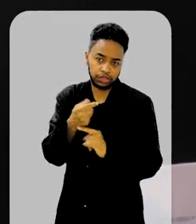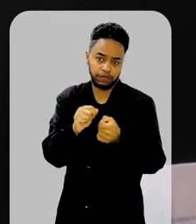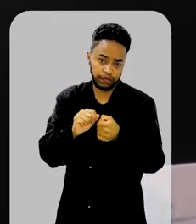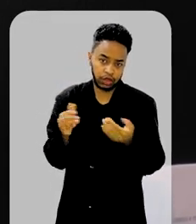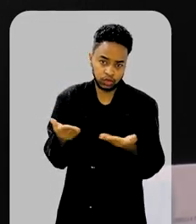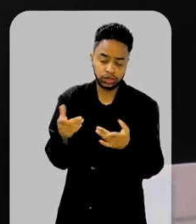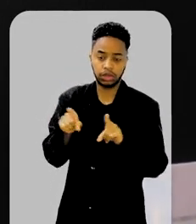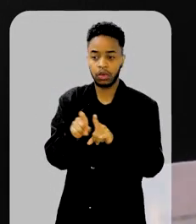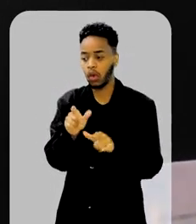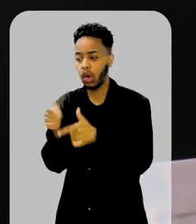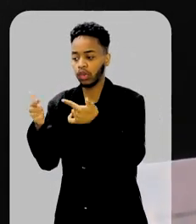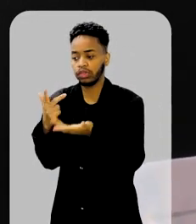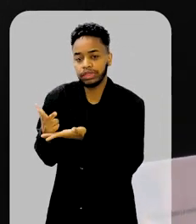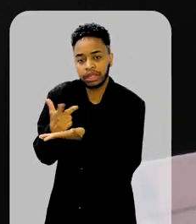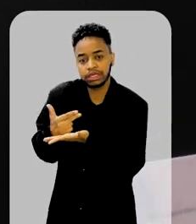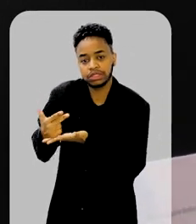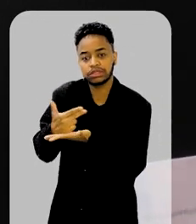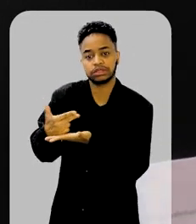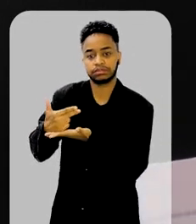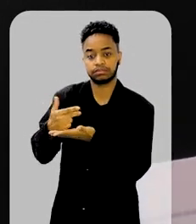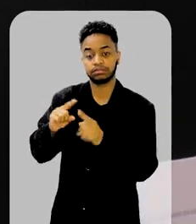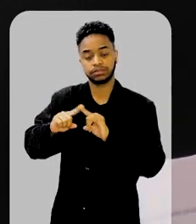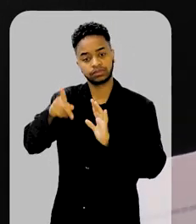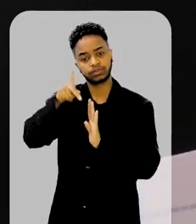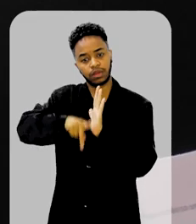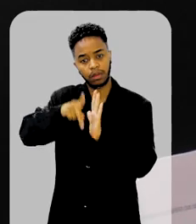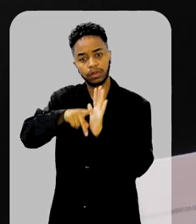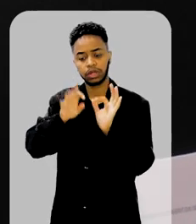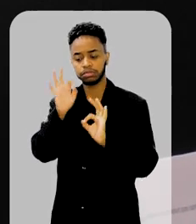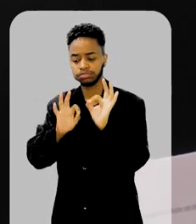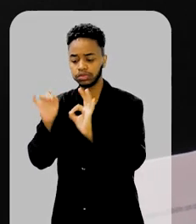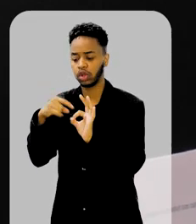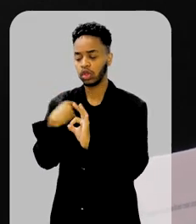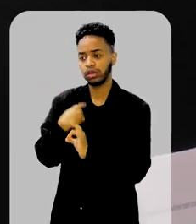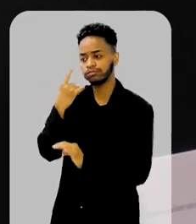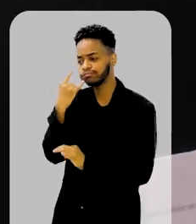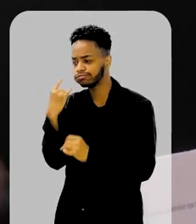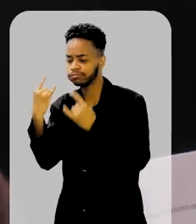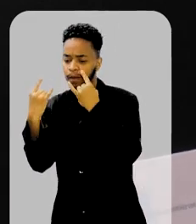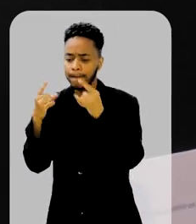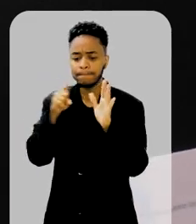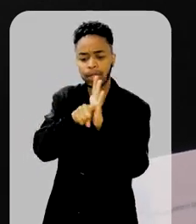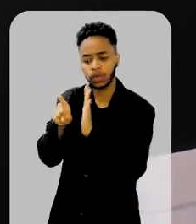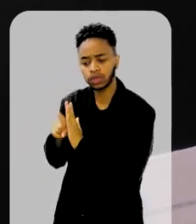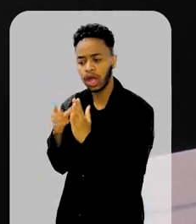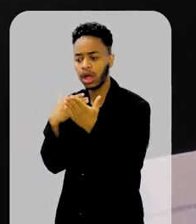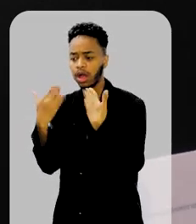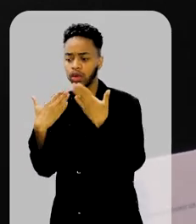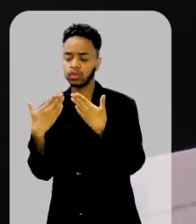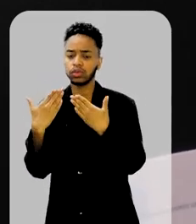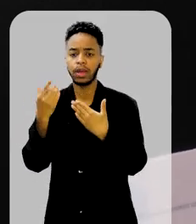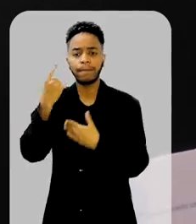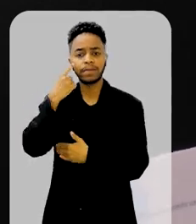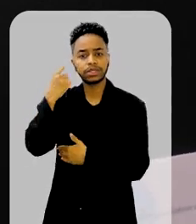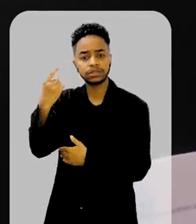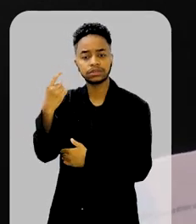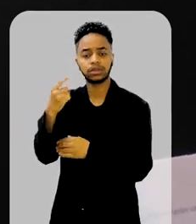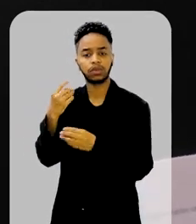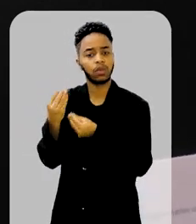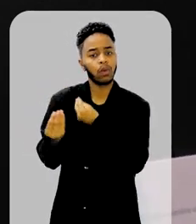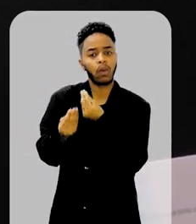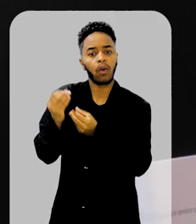mão o projeto elaborado e a gente tá ali namorando olhando perguntando dialogando